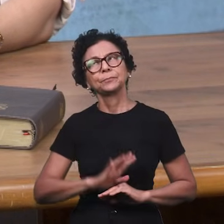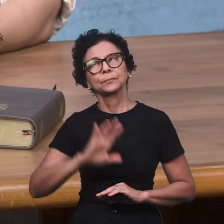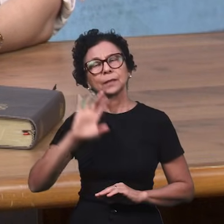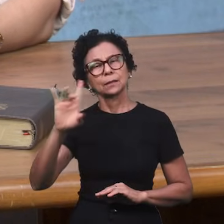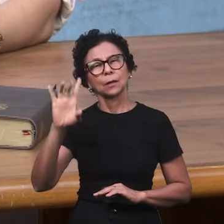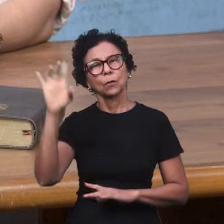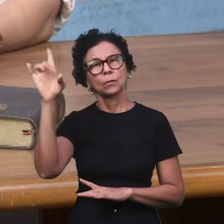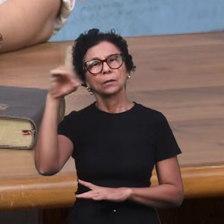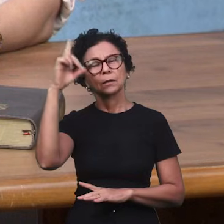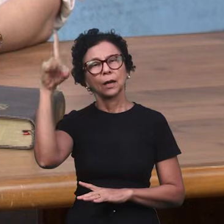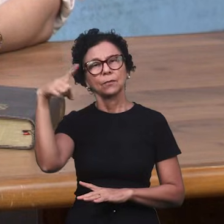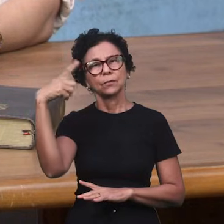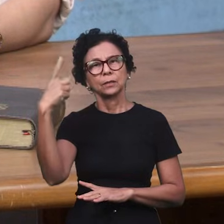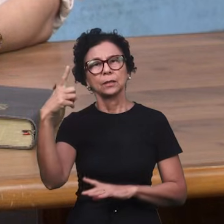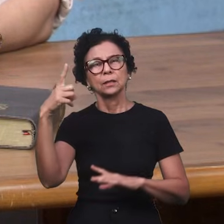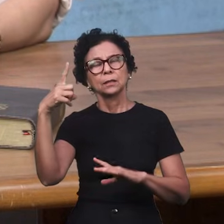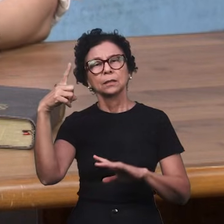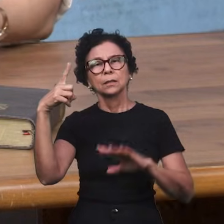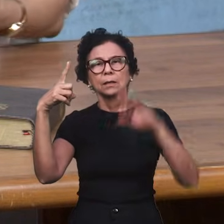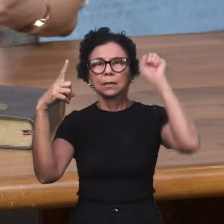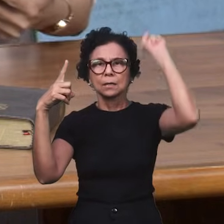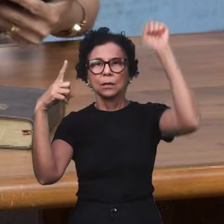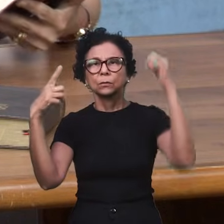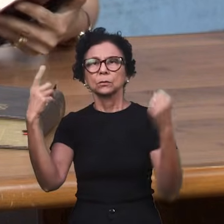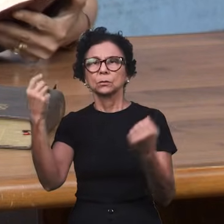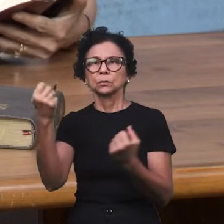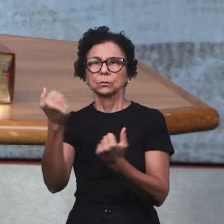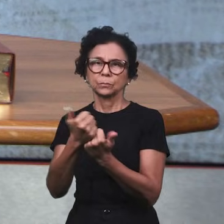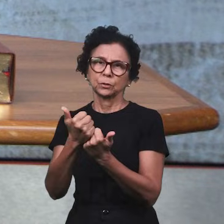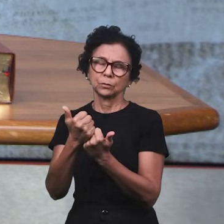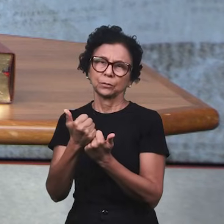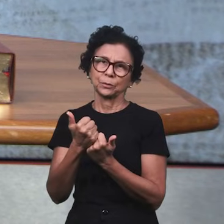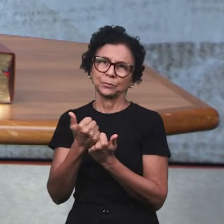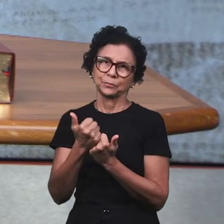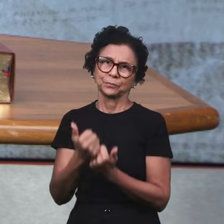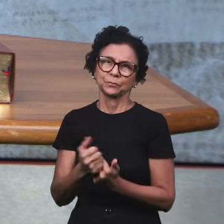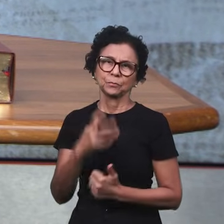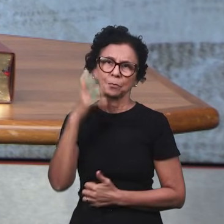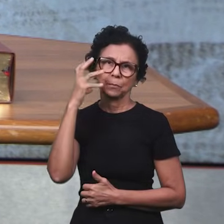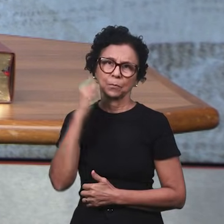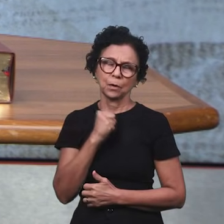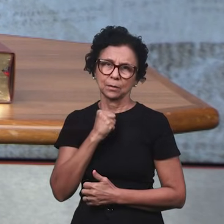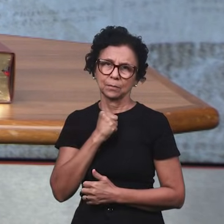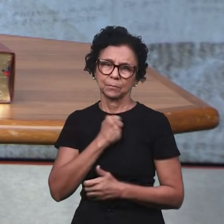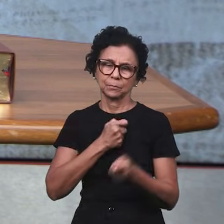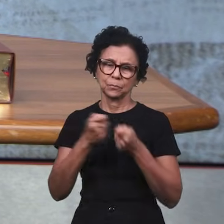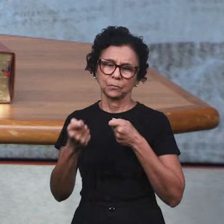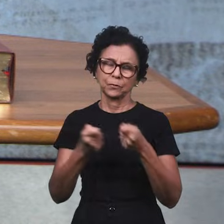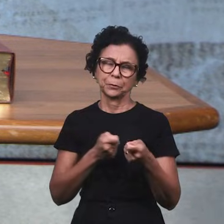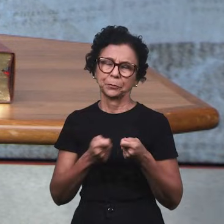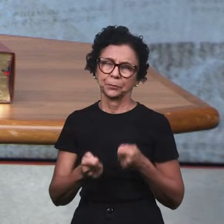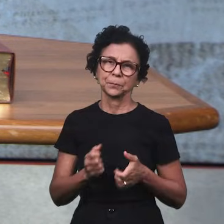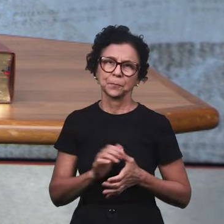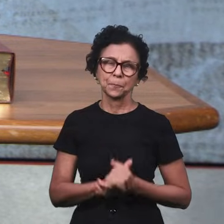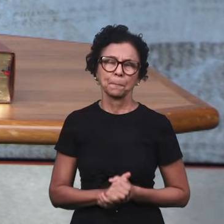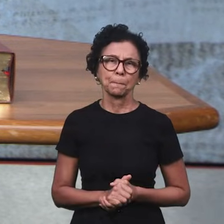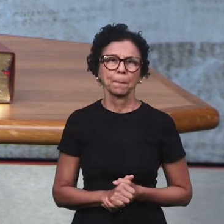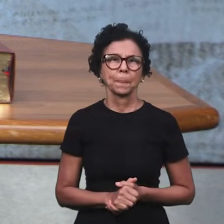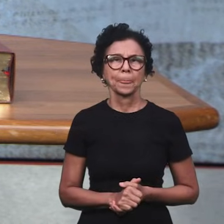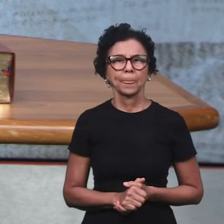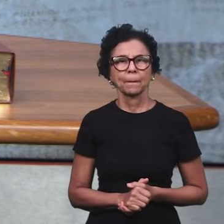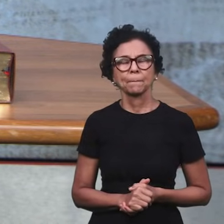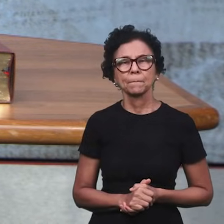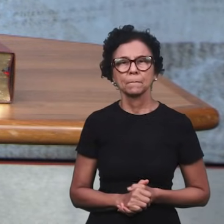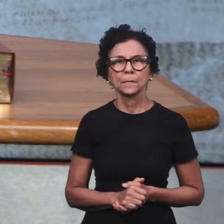a Davi, filho de Jessé. Amém, irmãos? Terminamos então a leitura do capítulo 10.